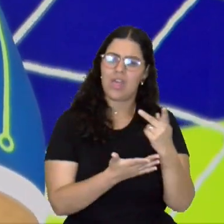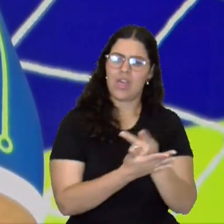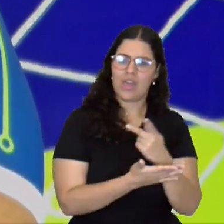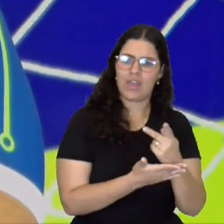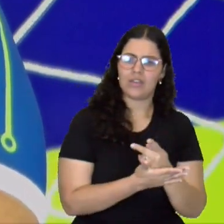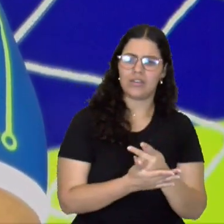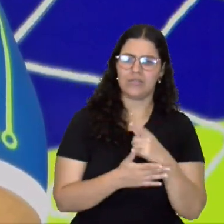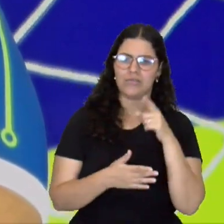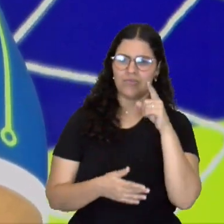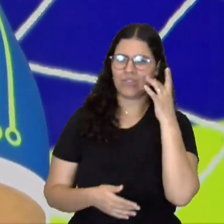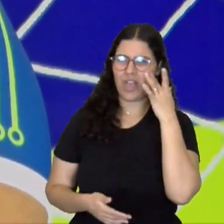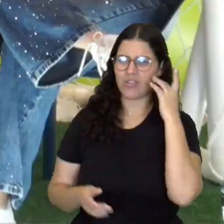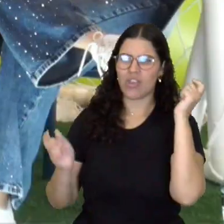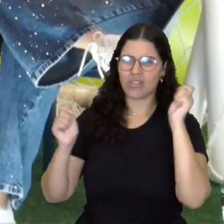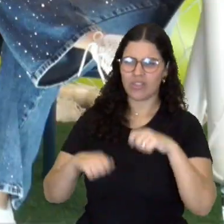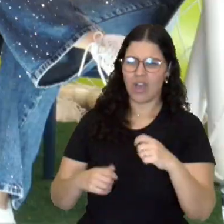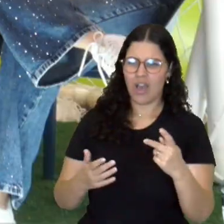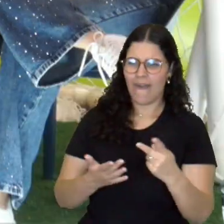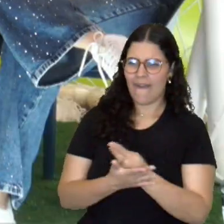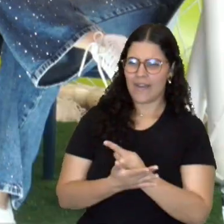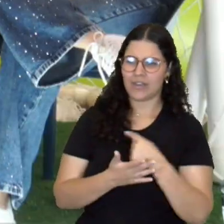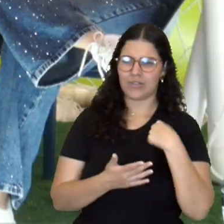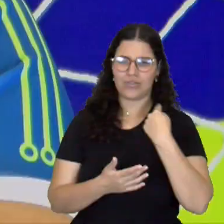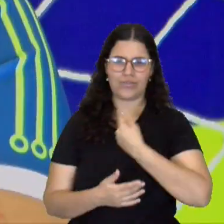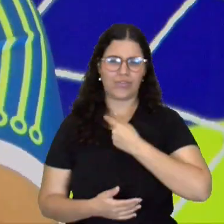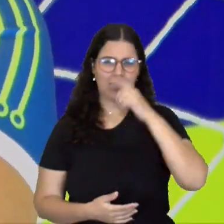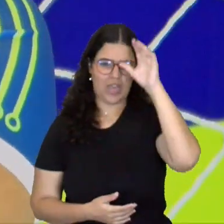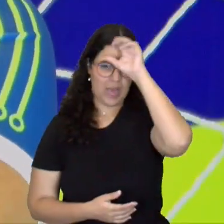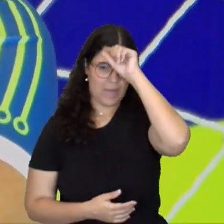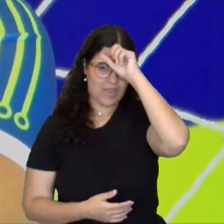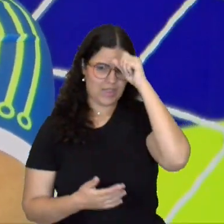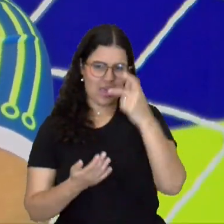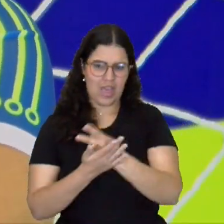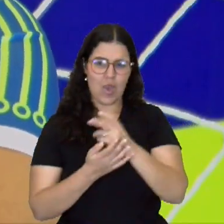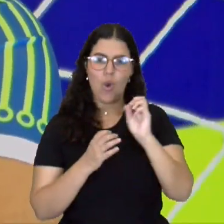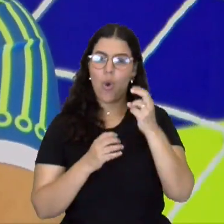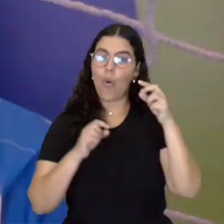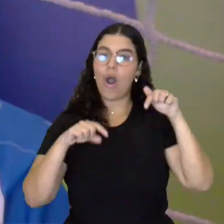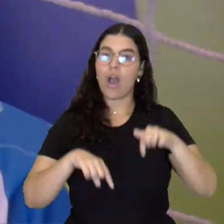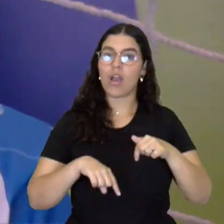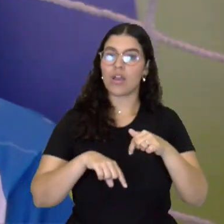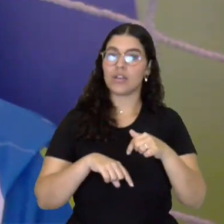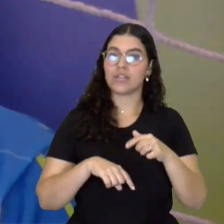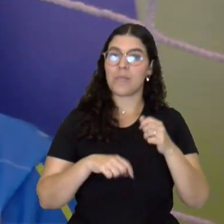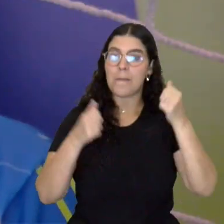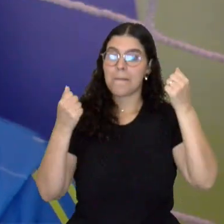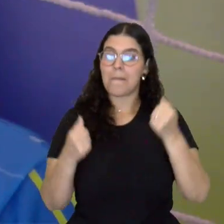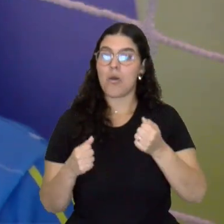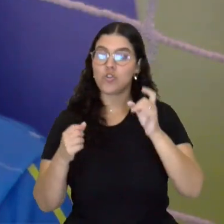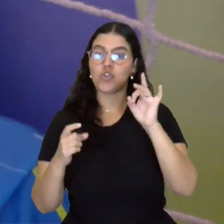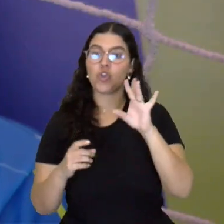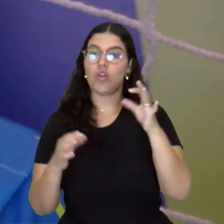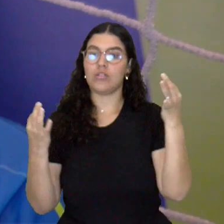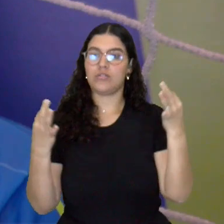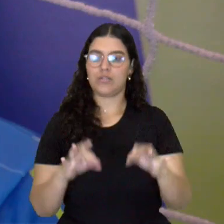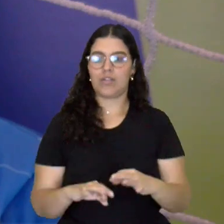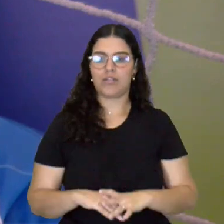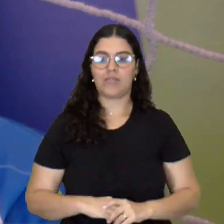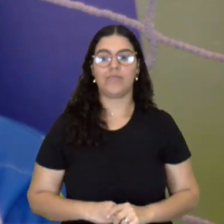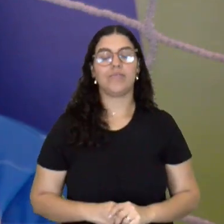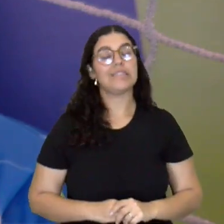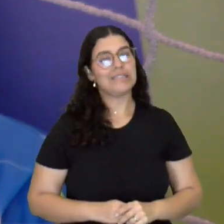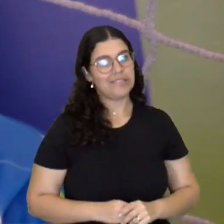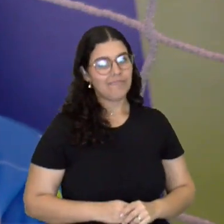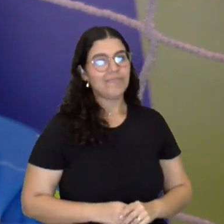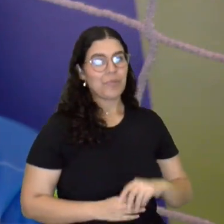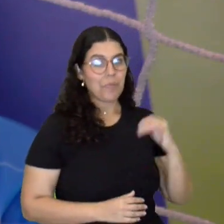permitido errar? A gente aprende com o erro ou aqui a gente só pode acertar? É um ponto muito bom, bem